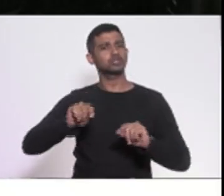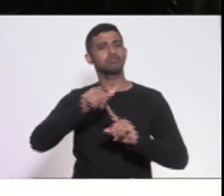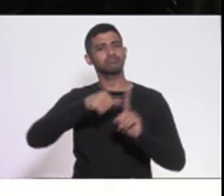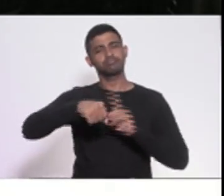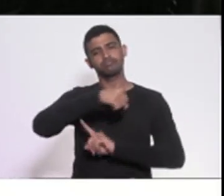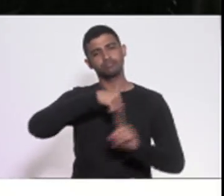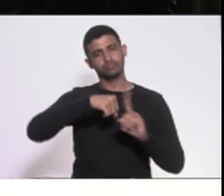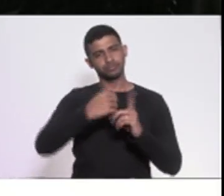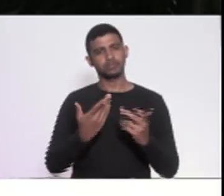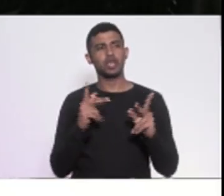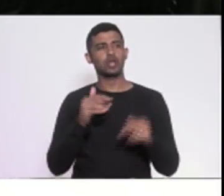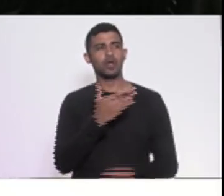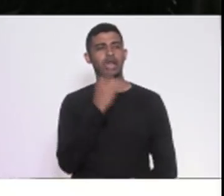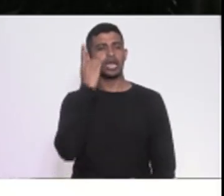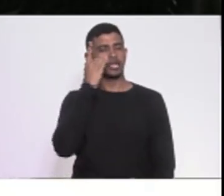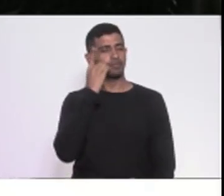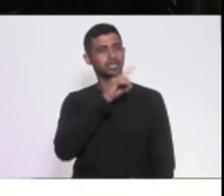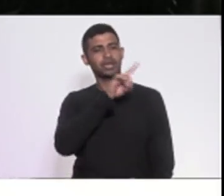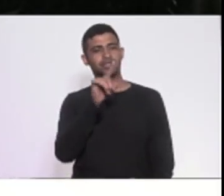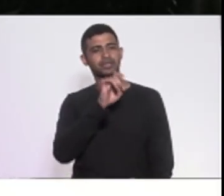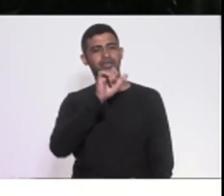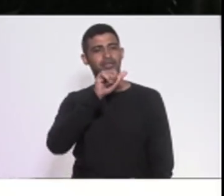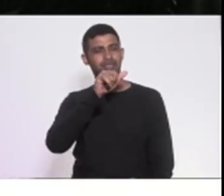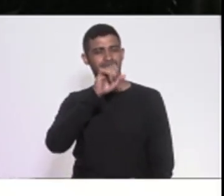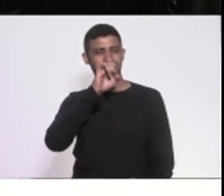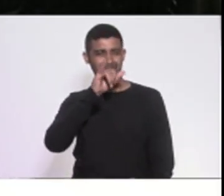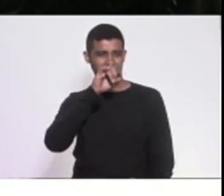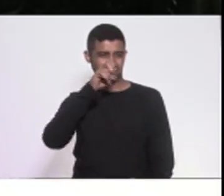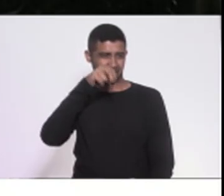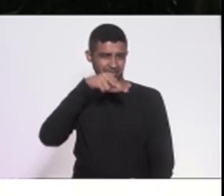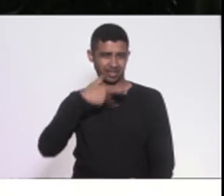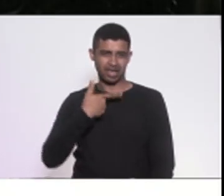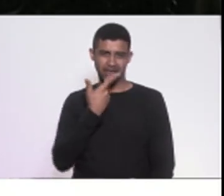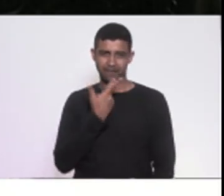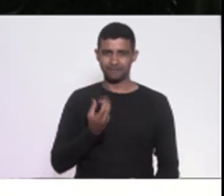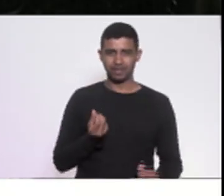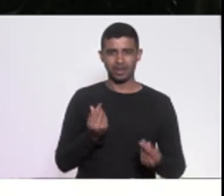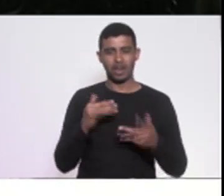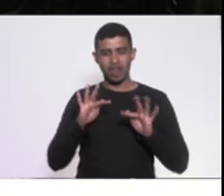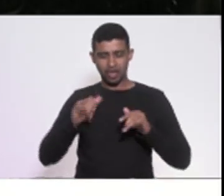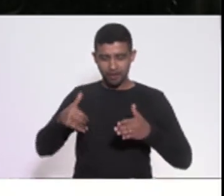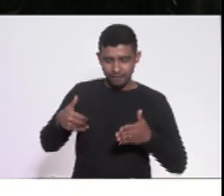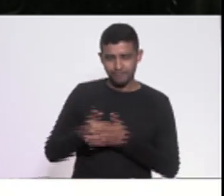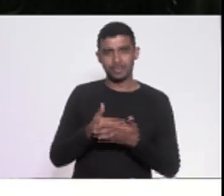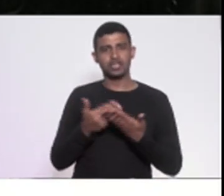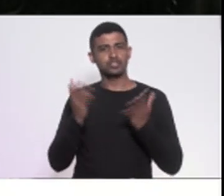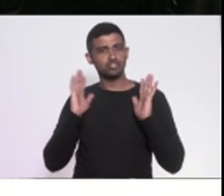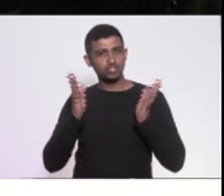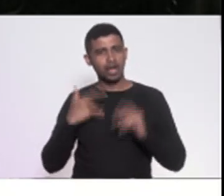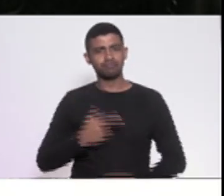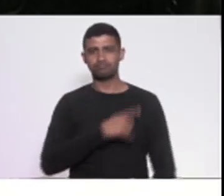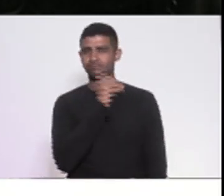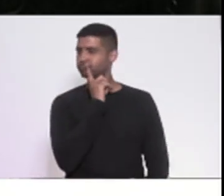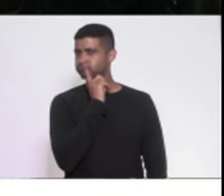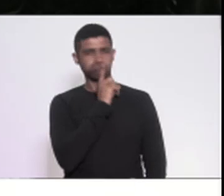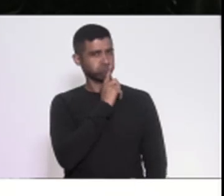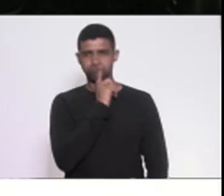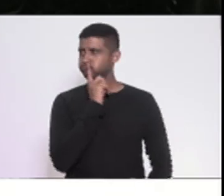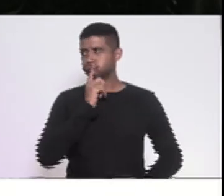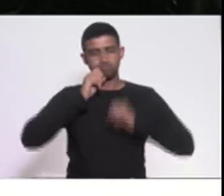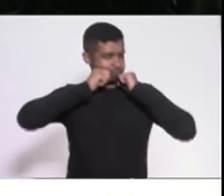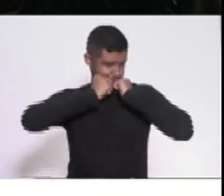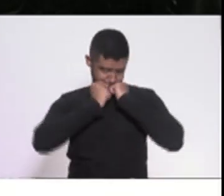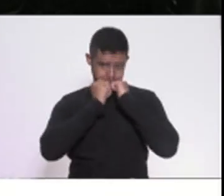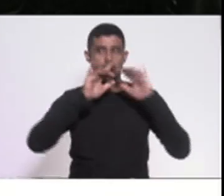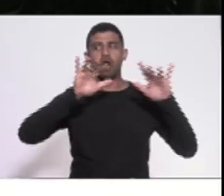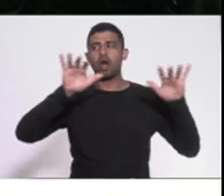feminicídios, como bem colocou aqui a deputada Zeidan Lula, que isso é o final de uma cadeia causal, né, de um silêncio, e me encantou